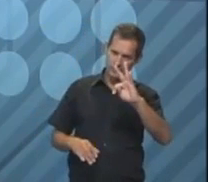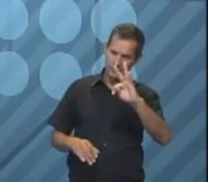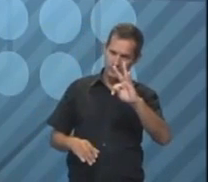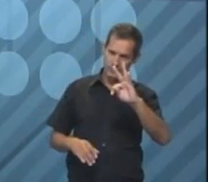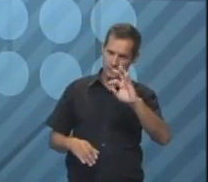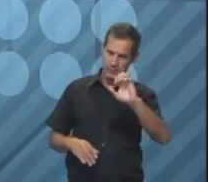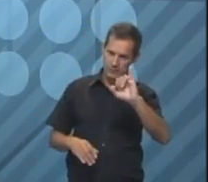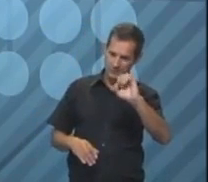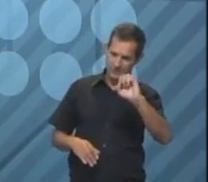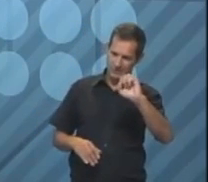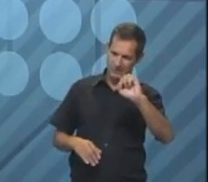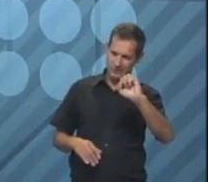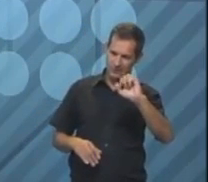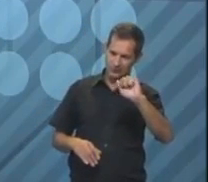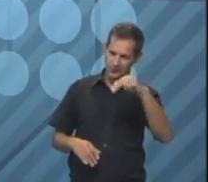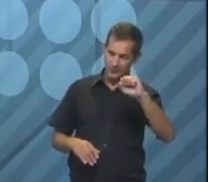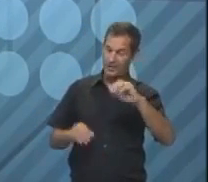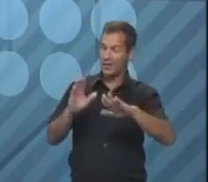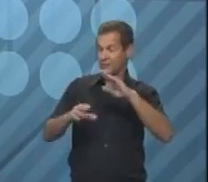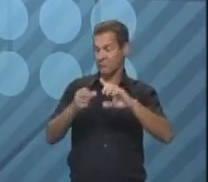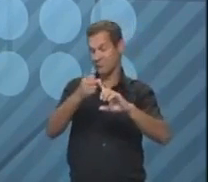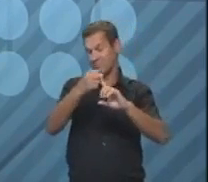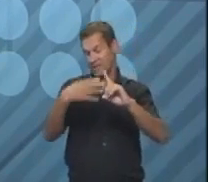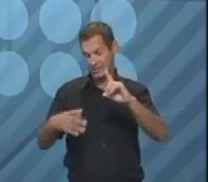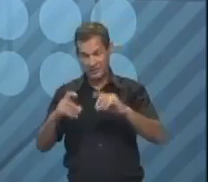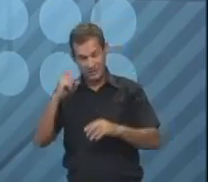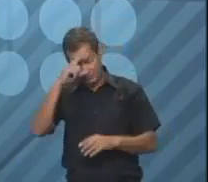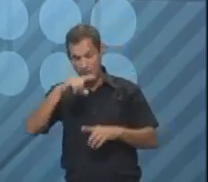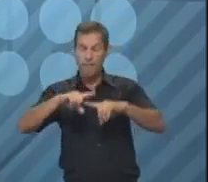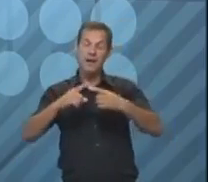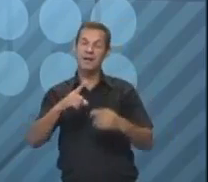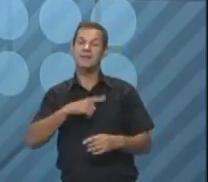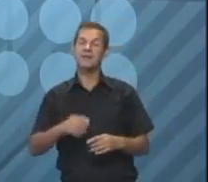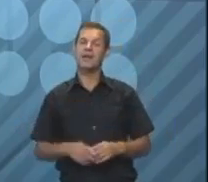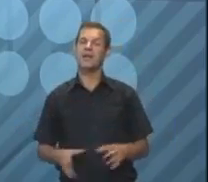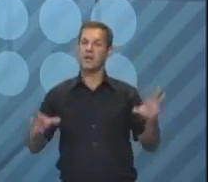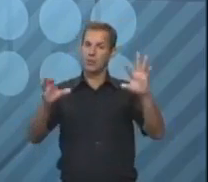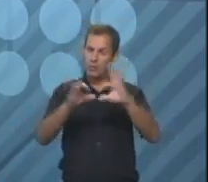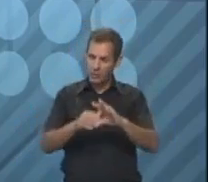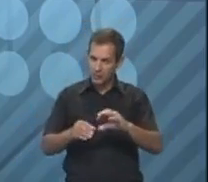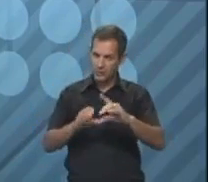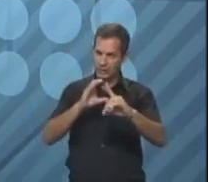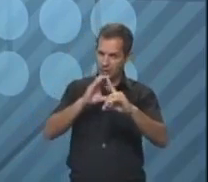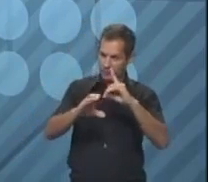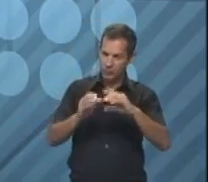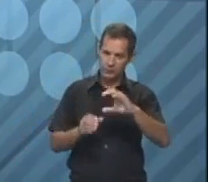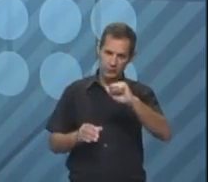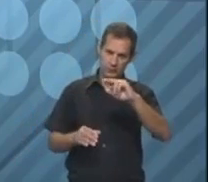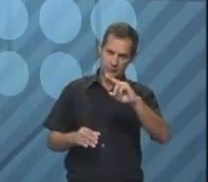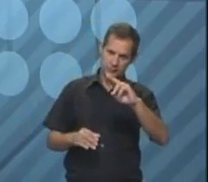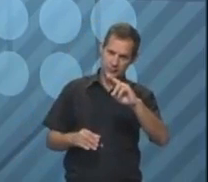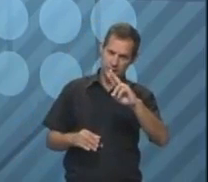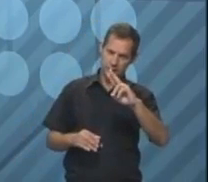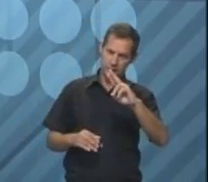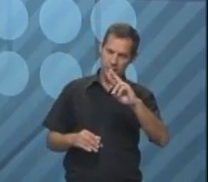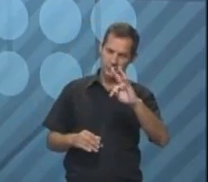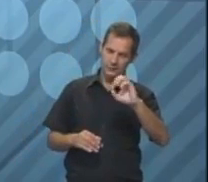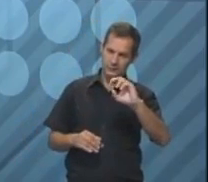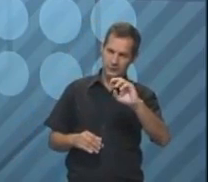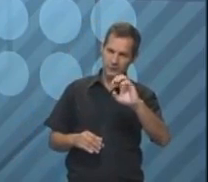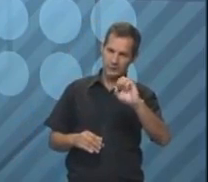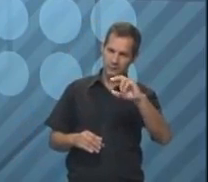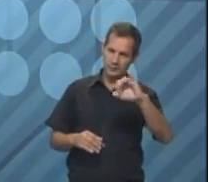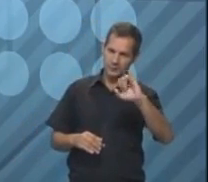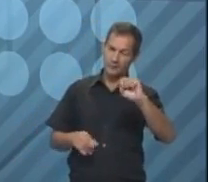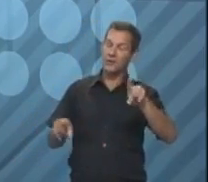às vezes fica complicado da gente descrever essas regiões. E para isso existe uma relação entre coordenadas cartesianas e coordenadas polares.